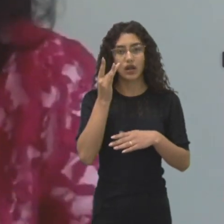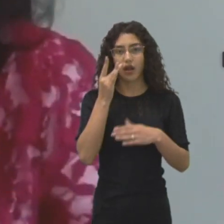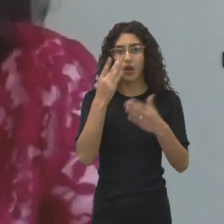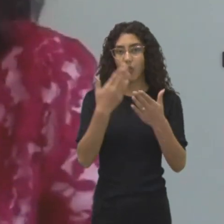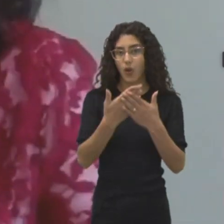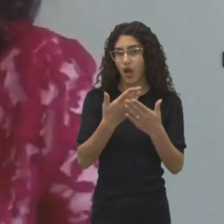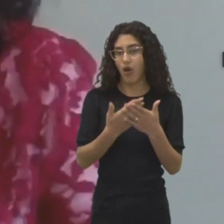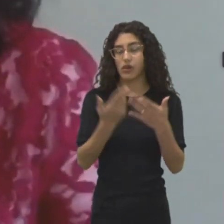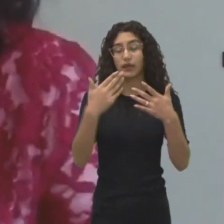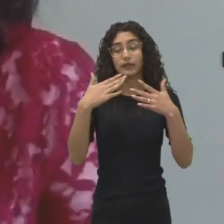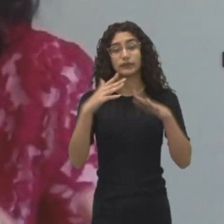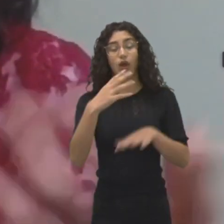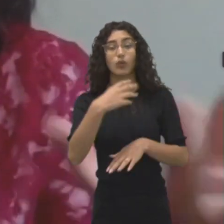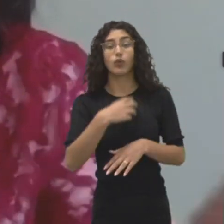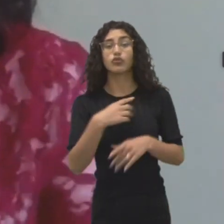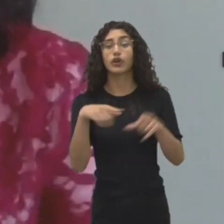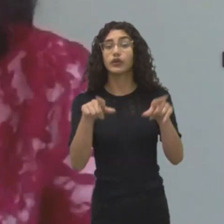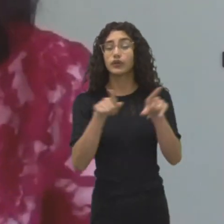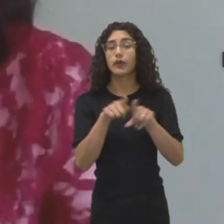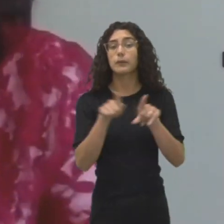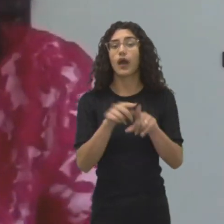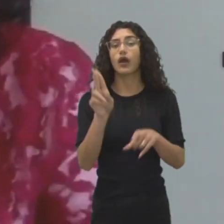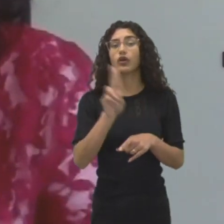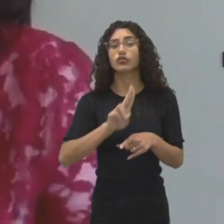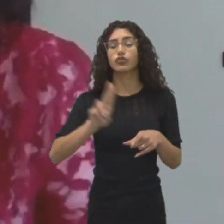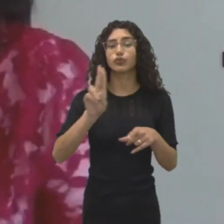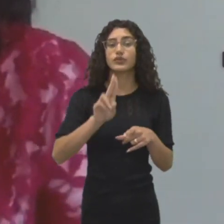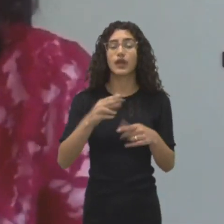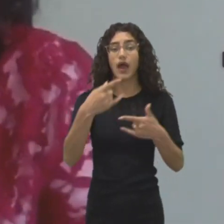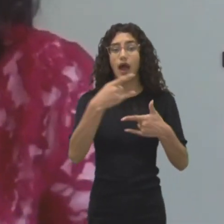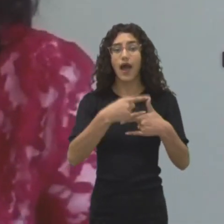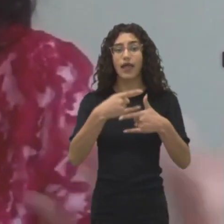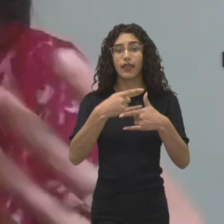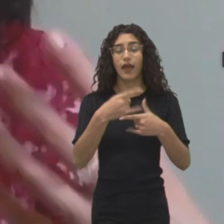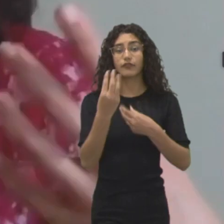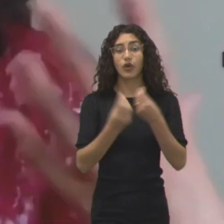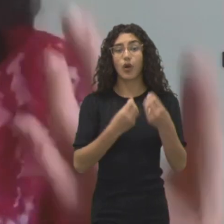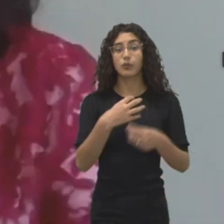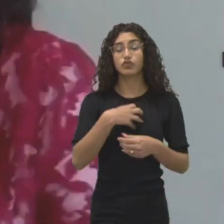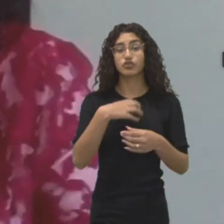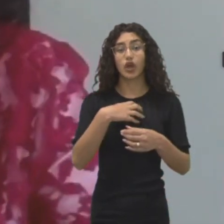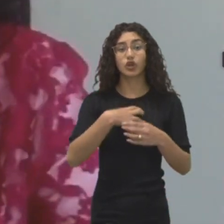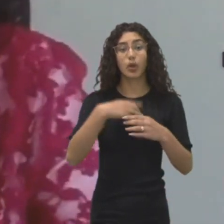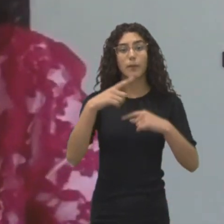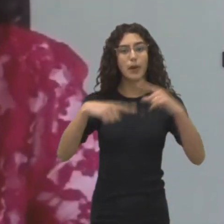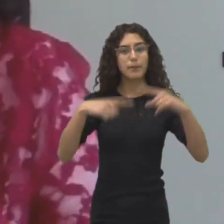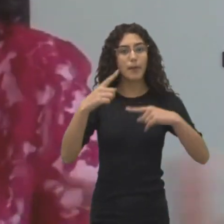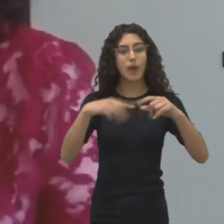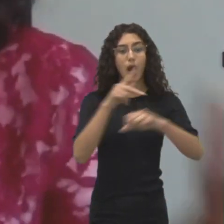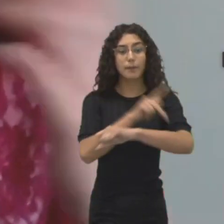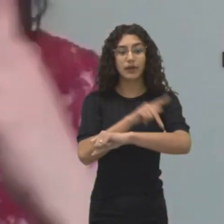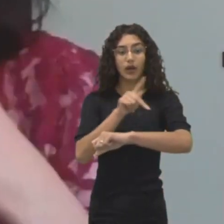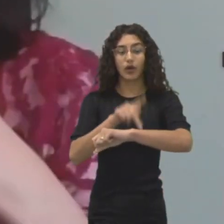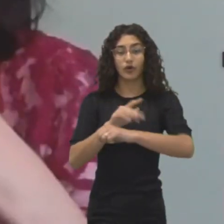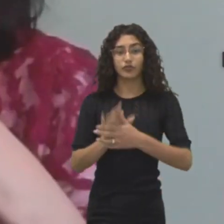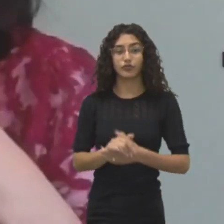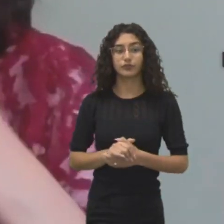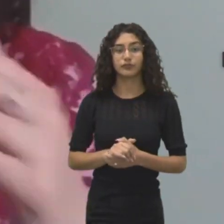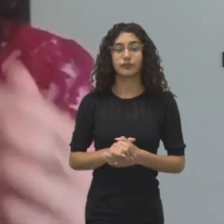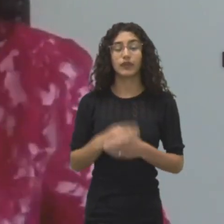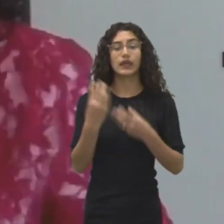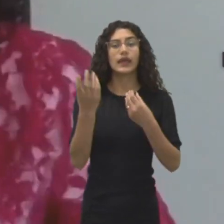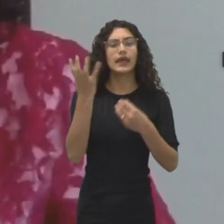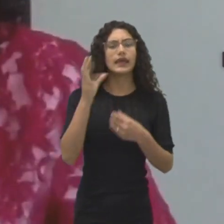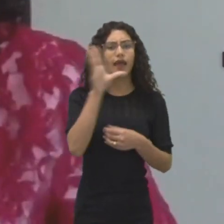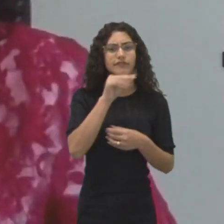a possibilidade também de utilizar a live como recurso didático, um recurso pedagógico. Ademir, você quer comentar